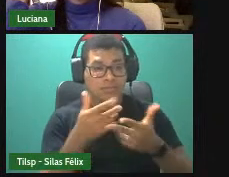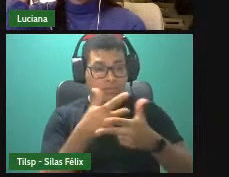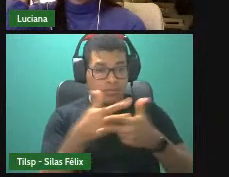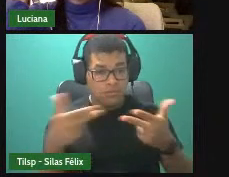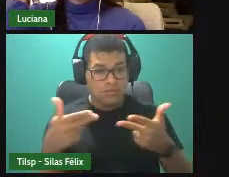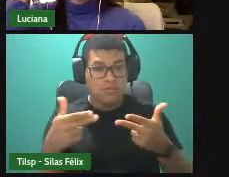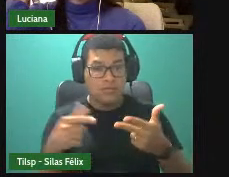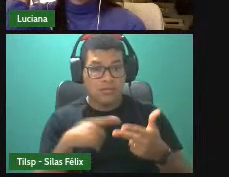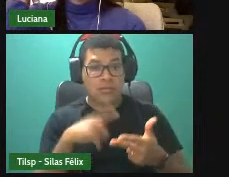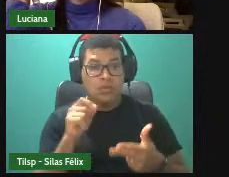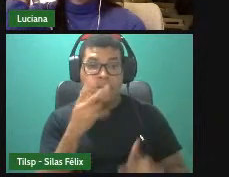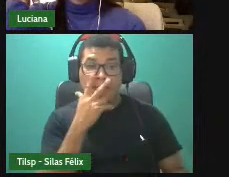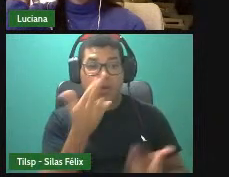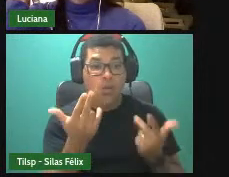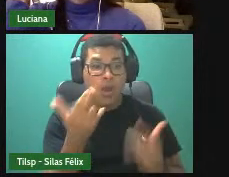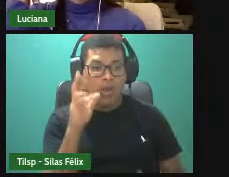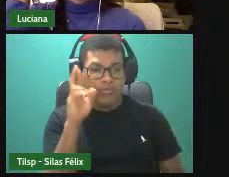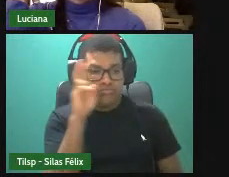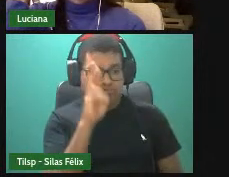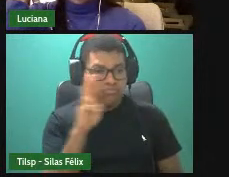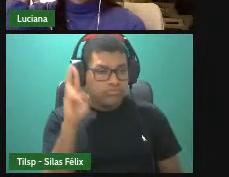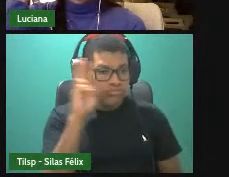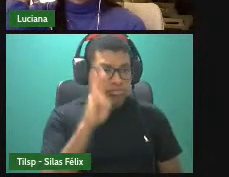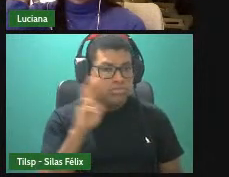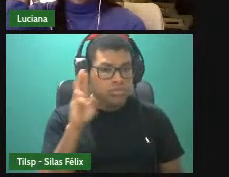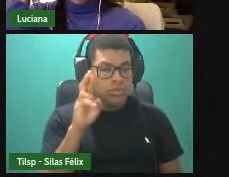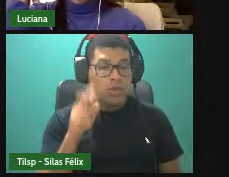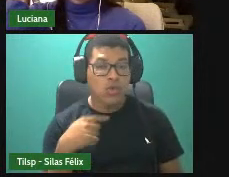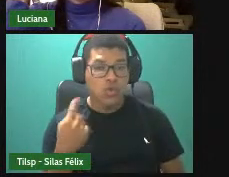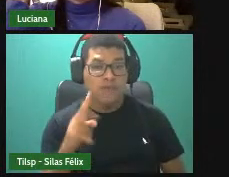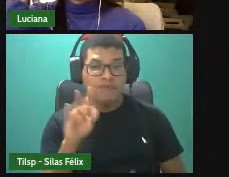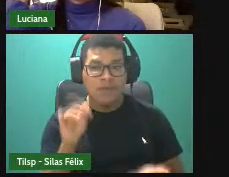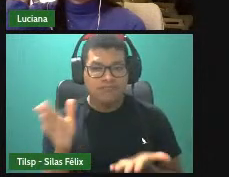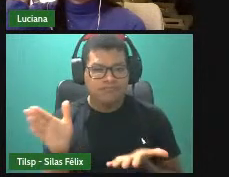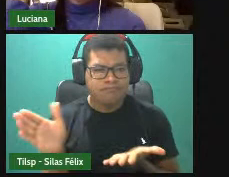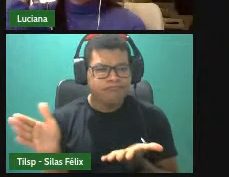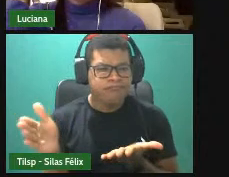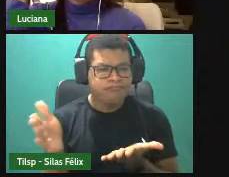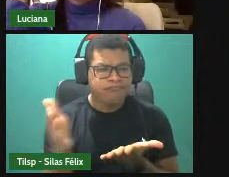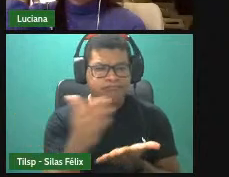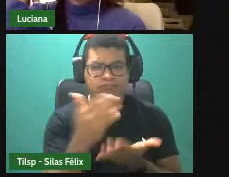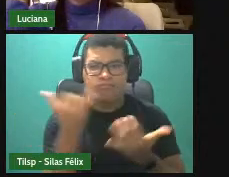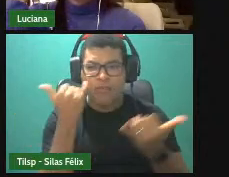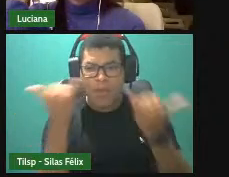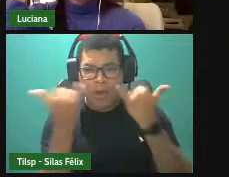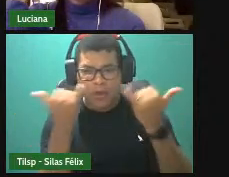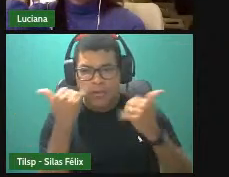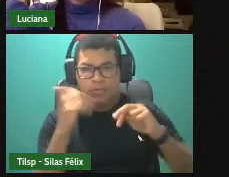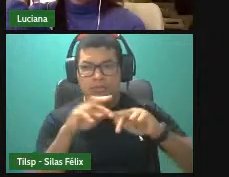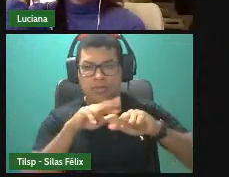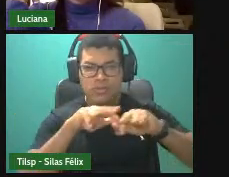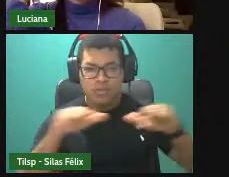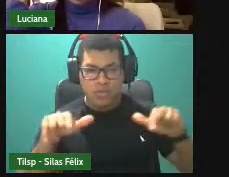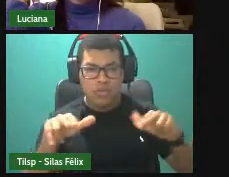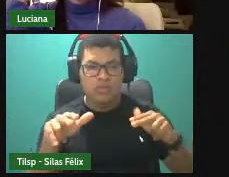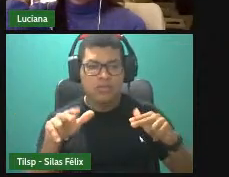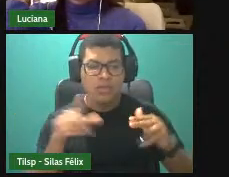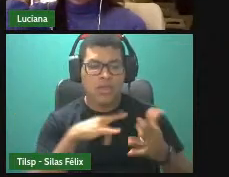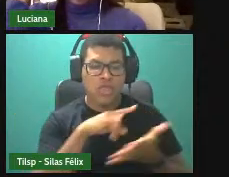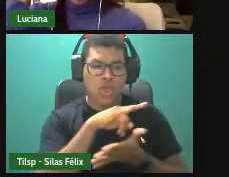de detetive, tá? Onde a gente vai coletando as informações, a documentação,